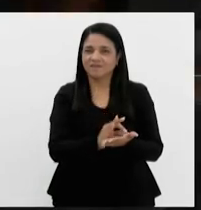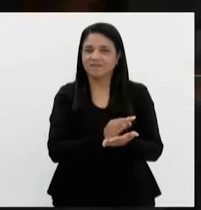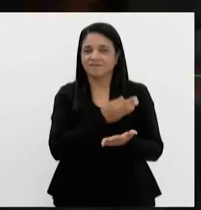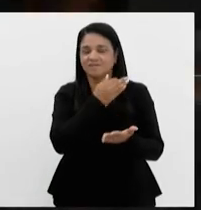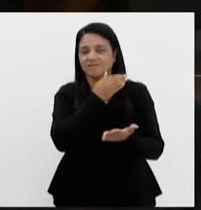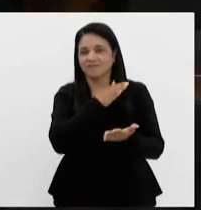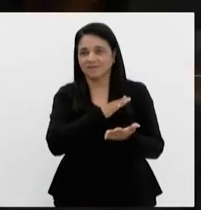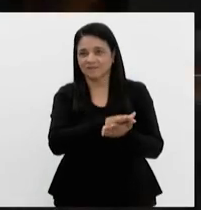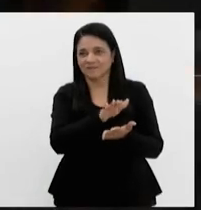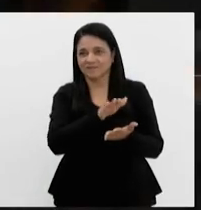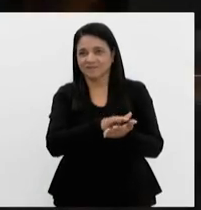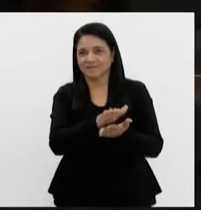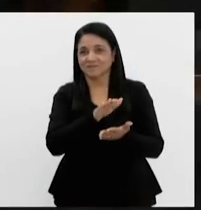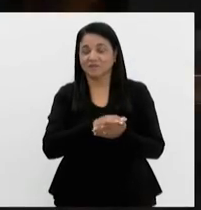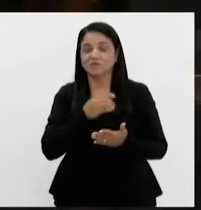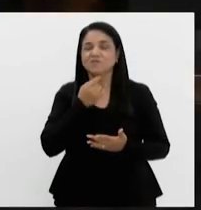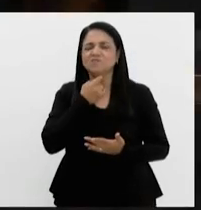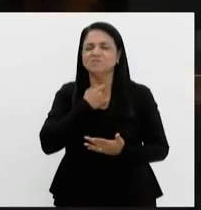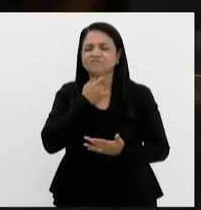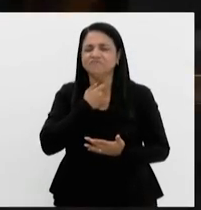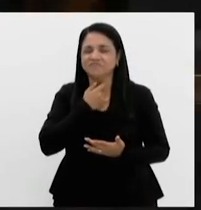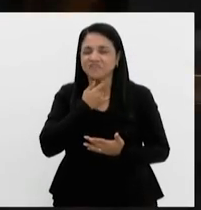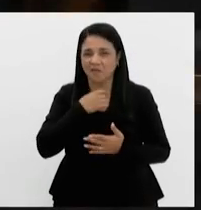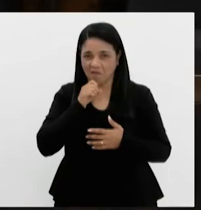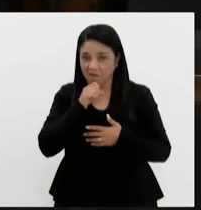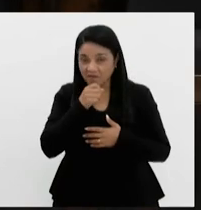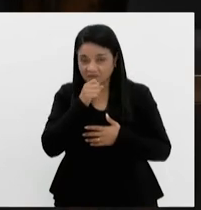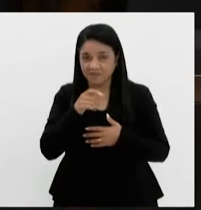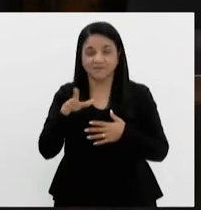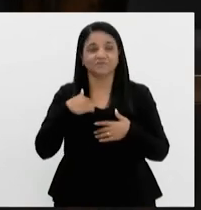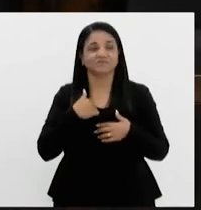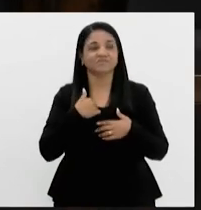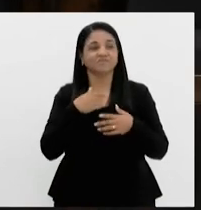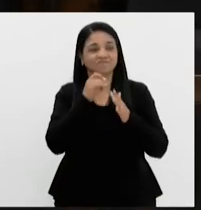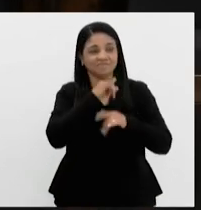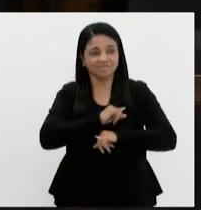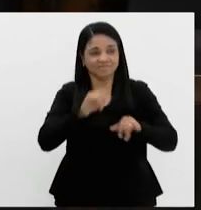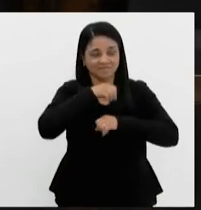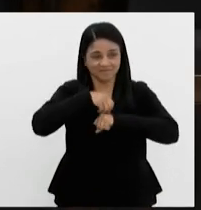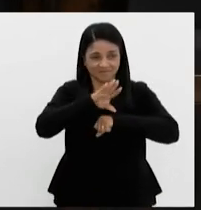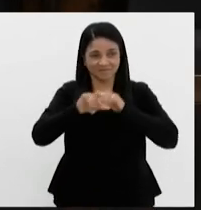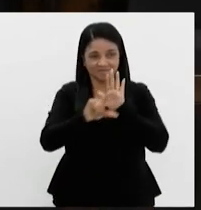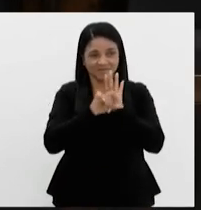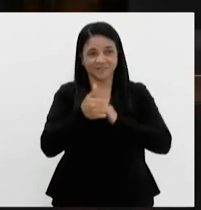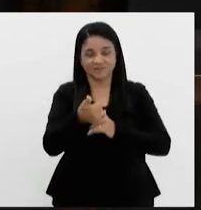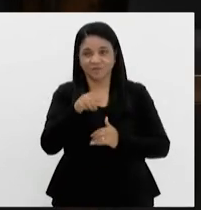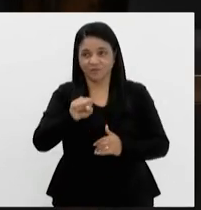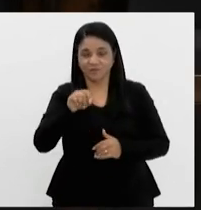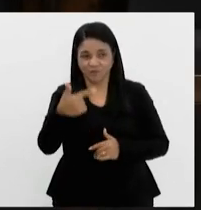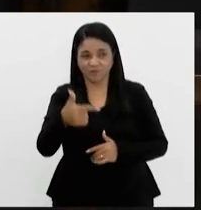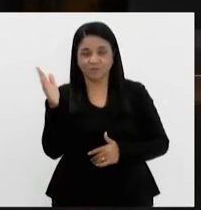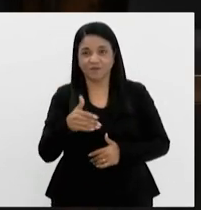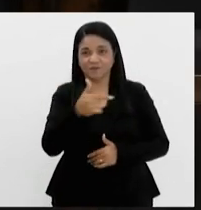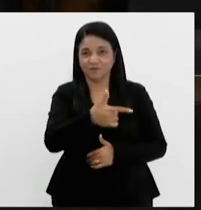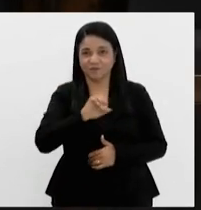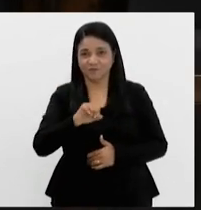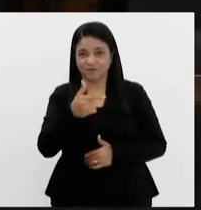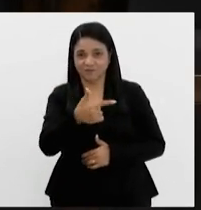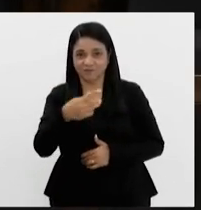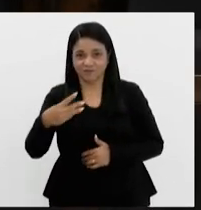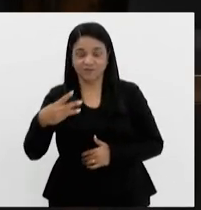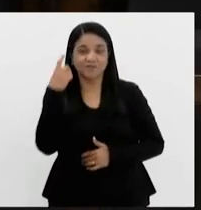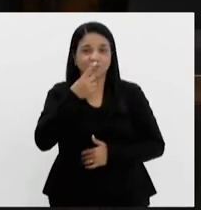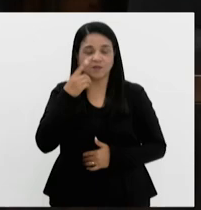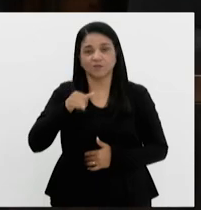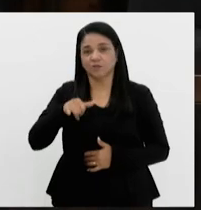publicação. Bichinho do Ran-Ran me pegou. Anuncio indicação legislativa número 182 de 2023, de autoria do